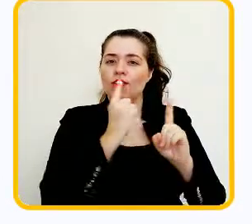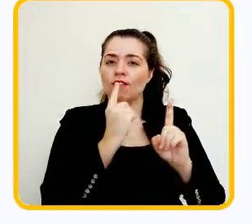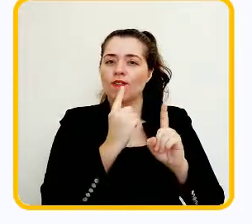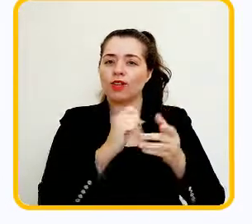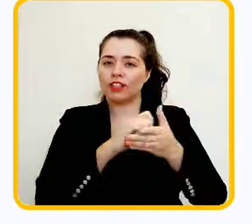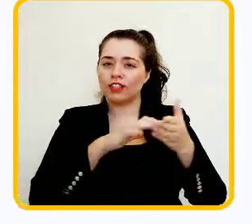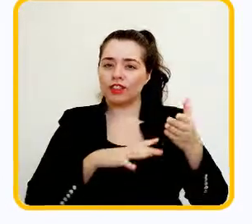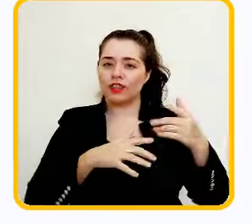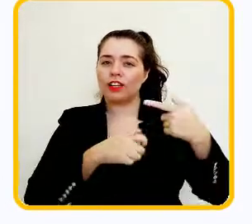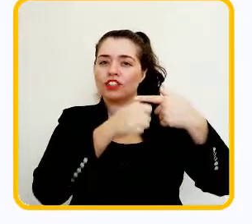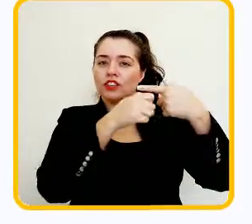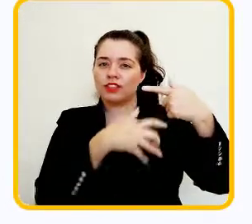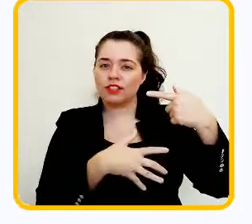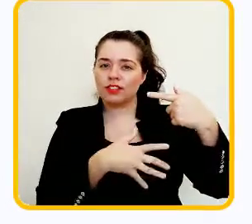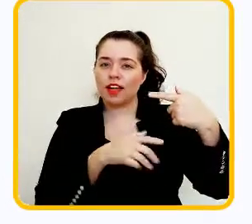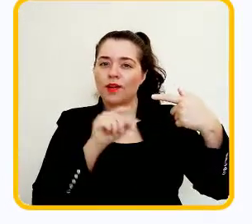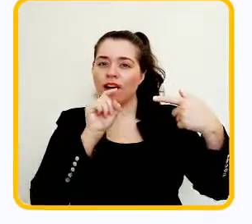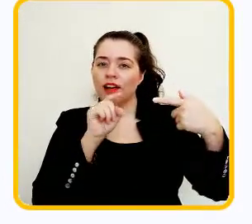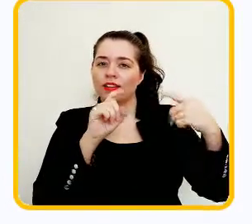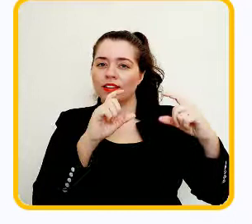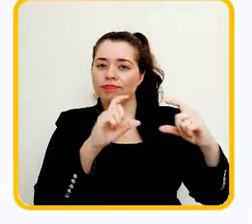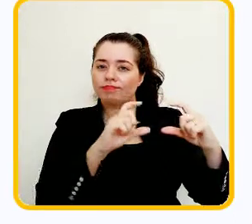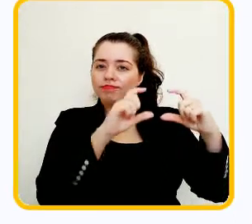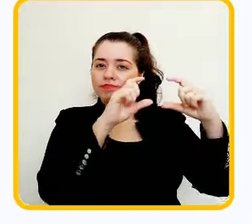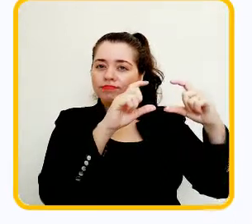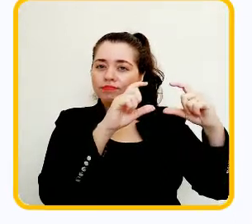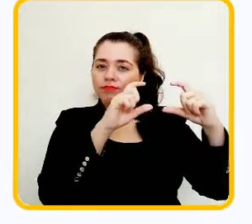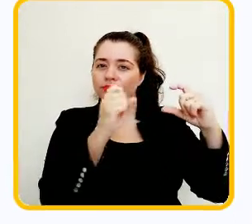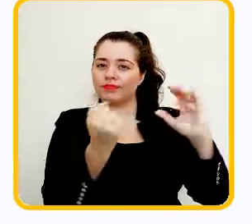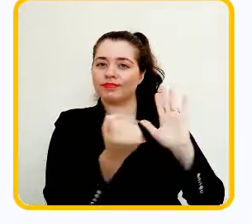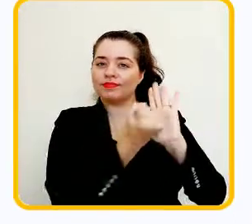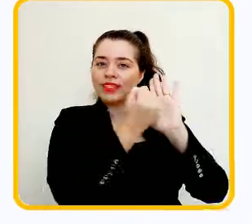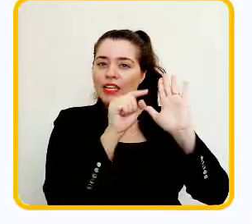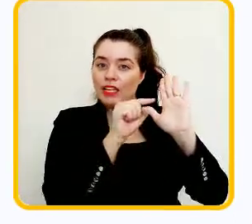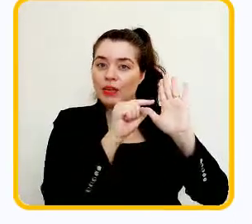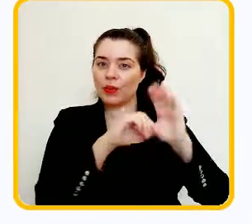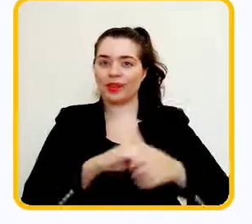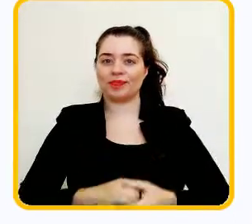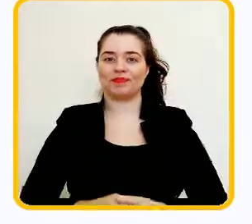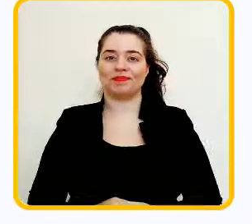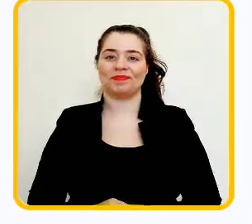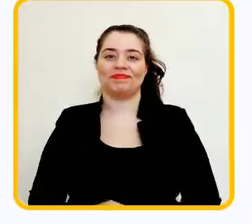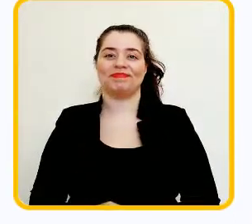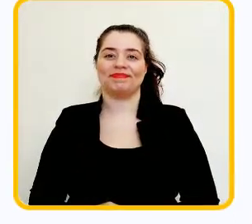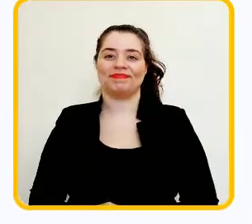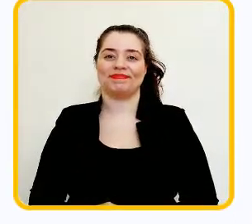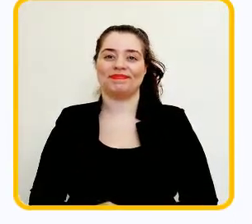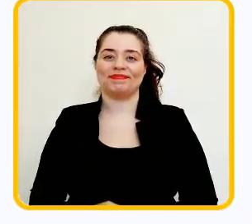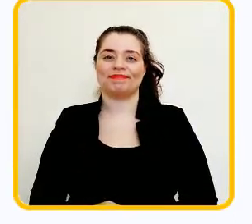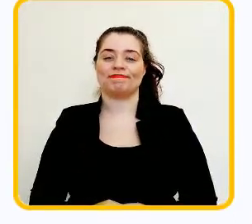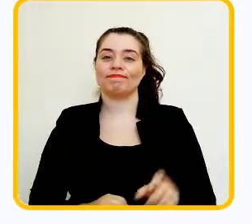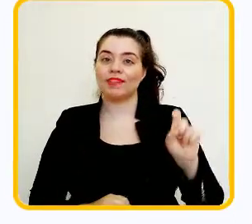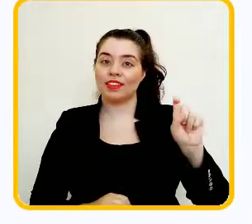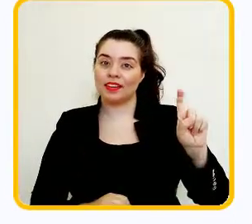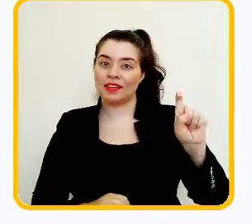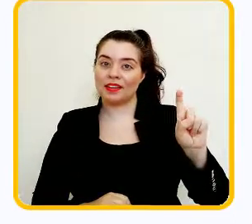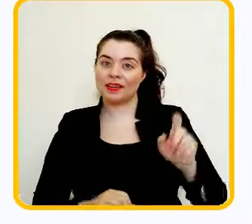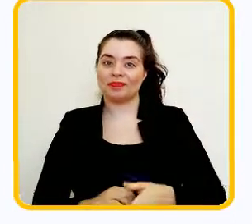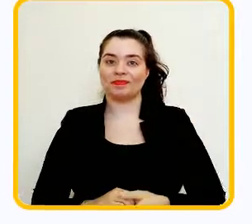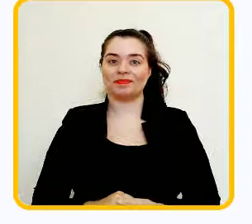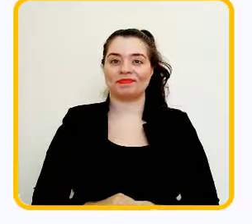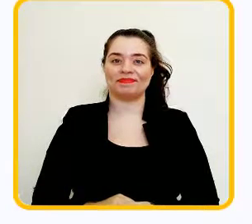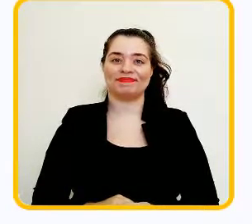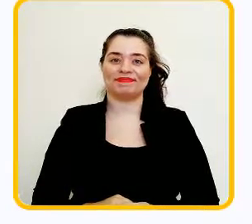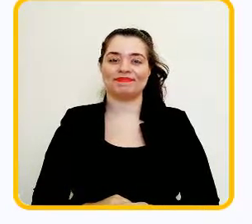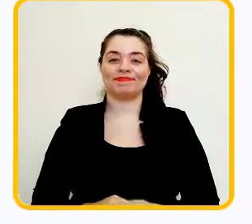Você identifica a atividade glossário por este ícone. Você identifica a atividade glossário por este ícone.